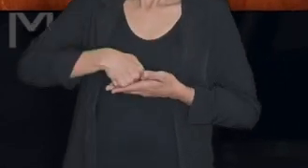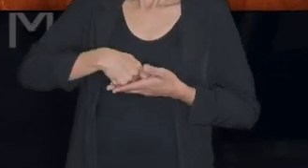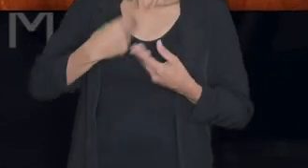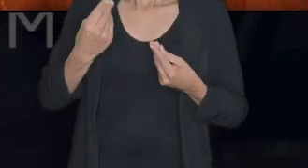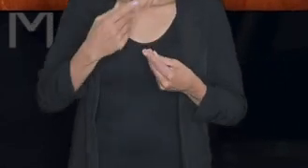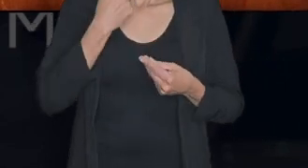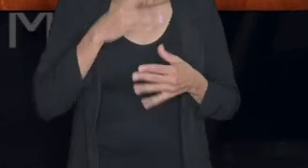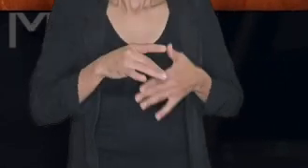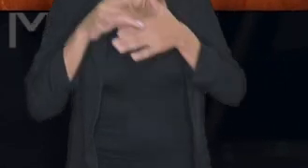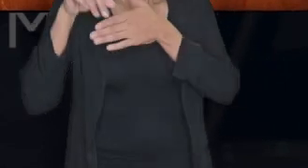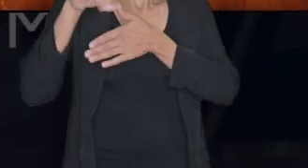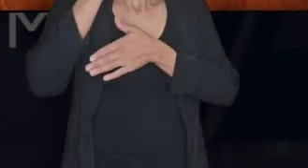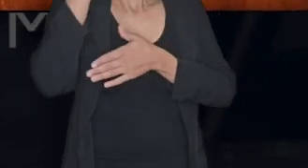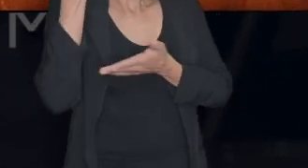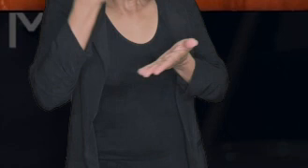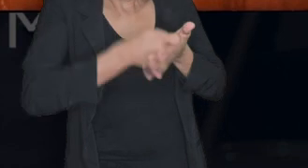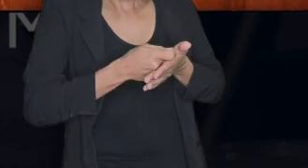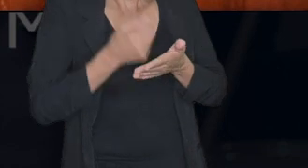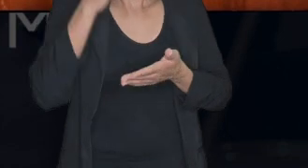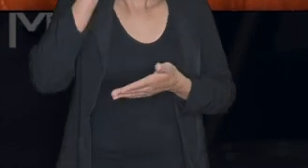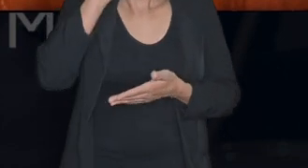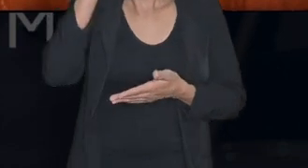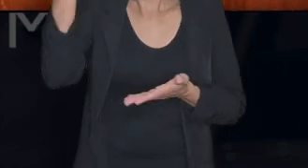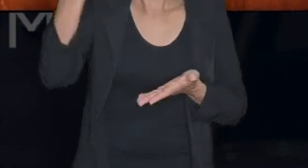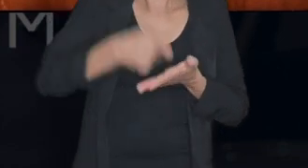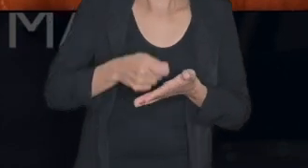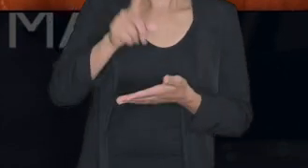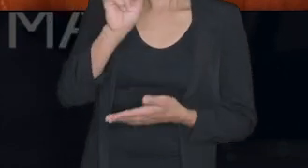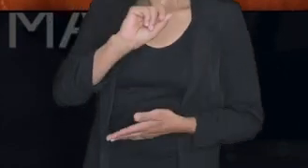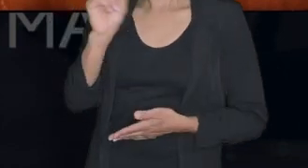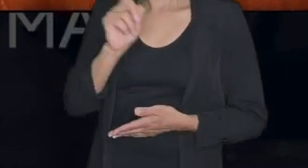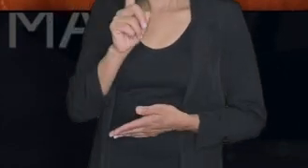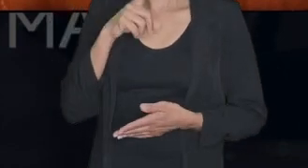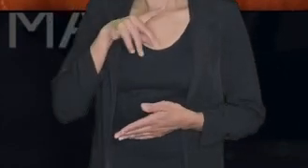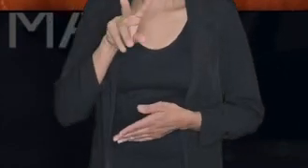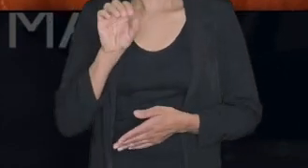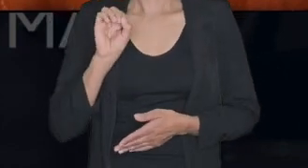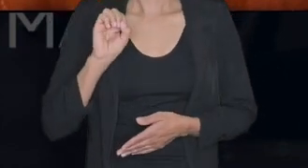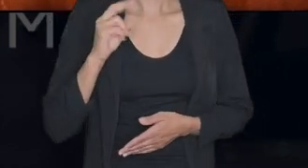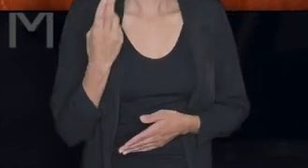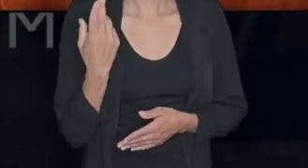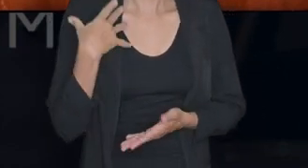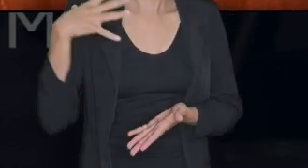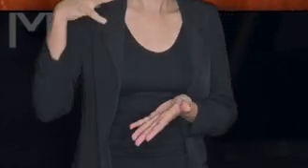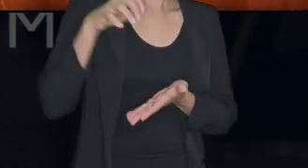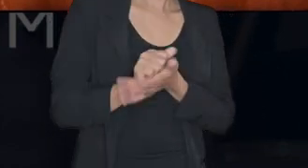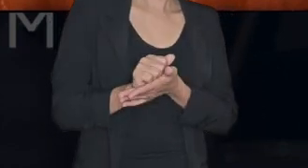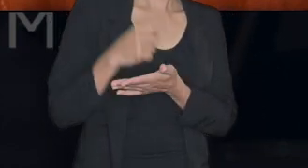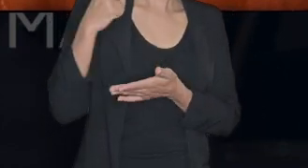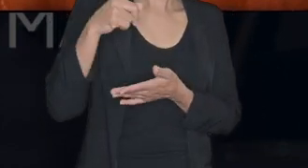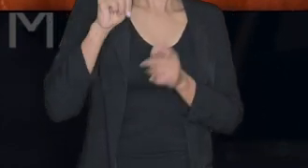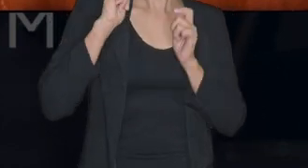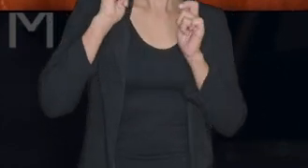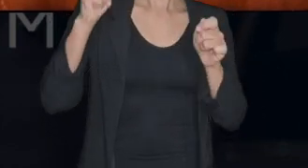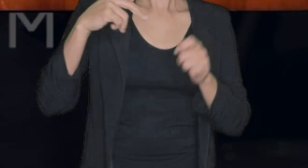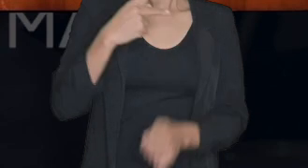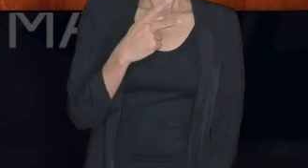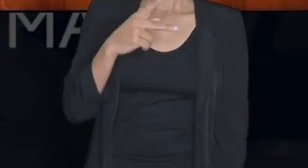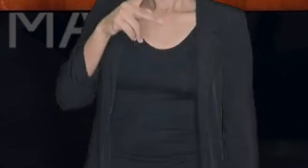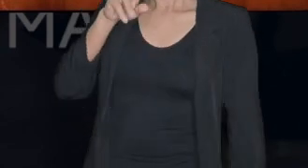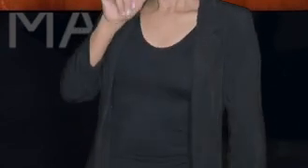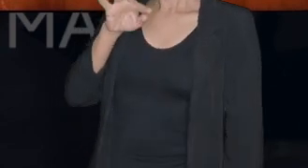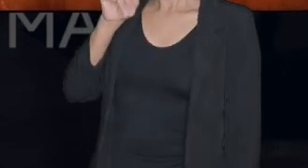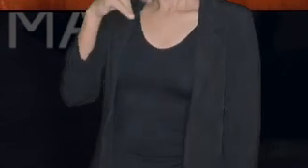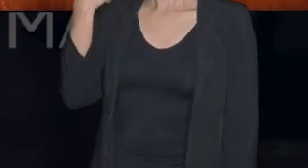3 dias. Se não pagar, eu vou registrar aqui o protesto e o seu nome vai ficar sujo, de alguma forma.